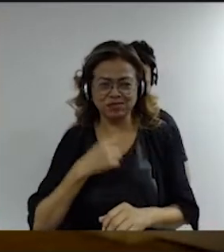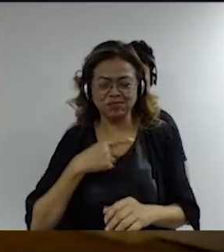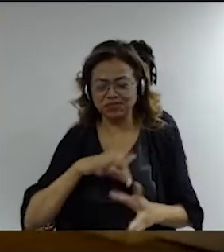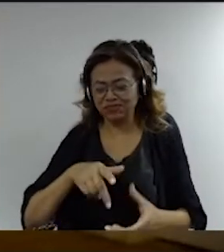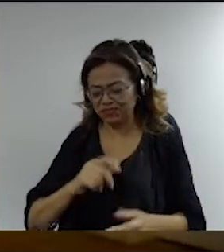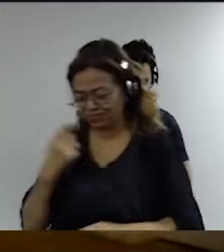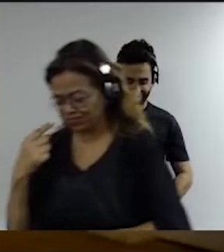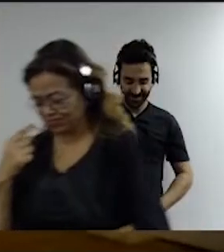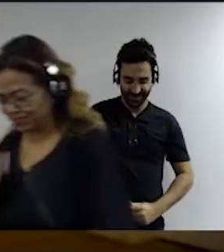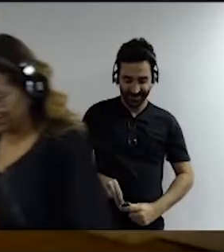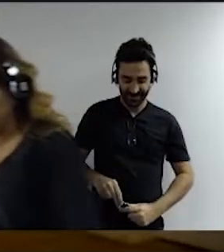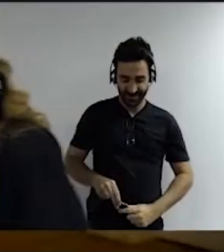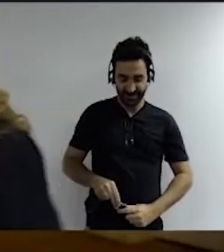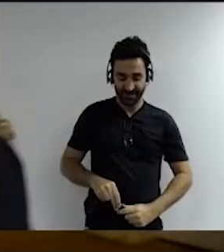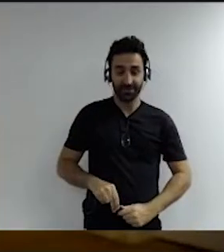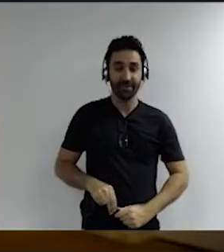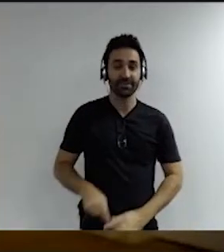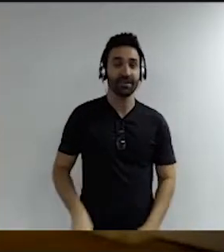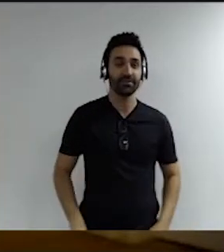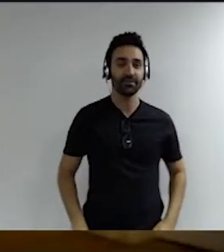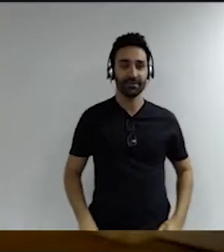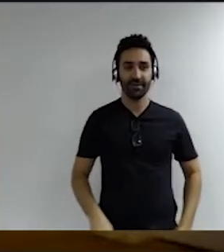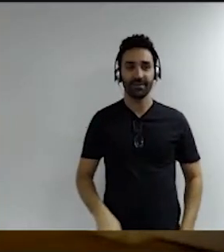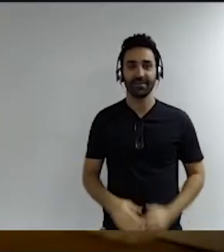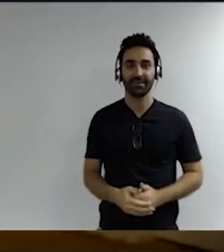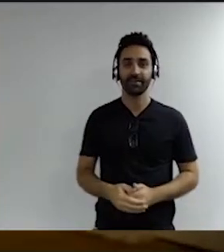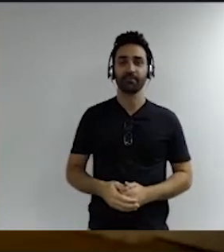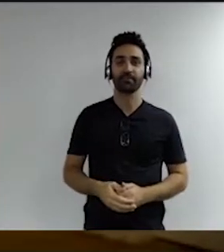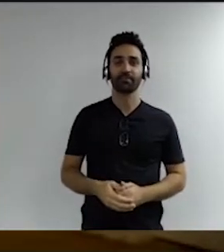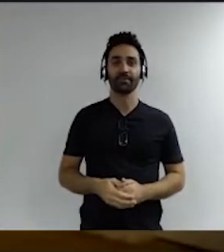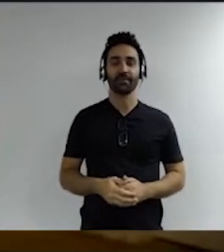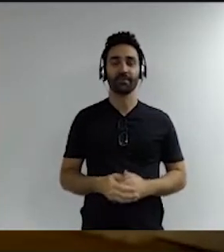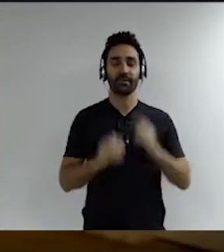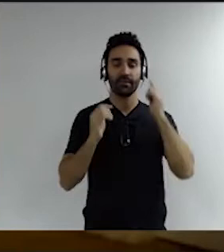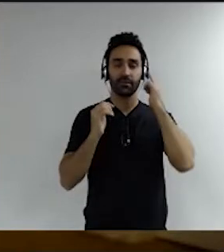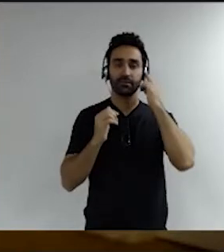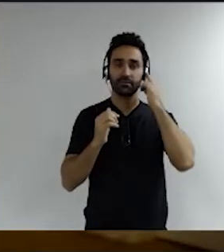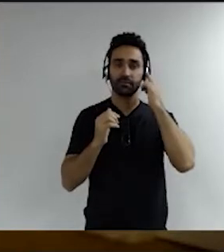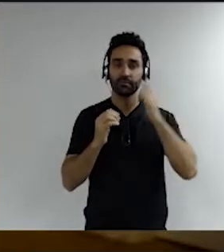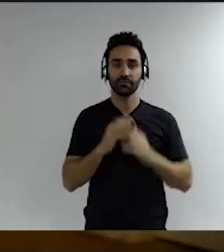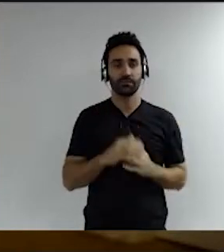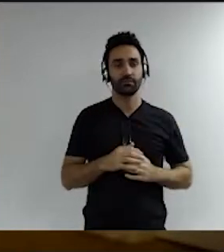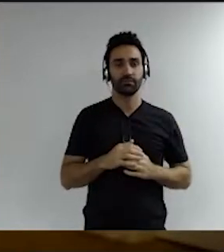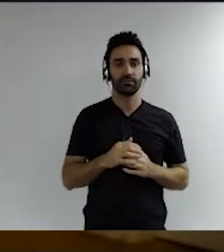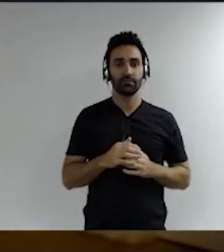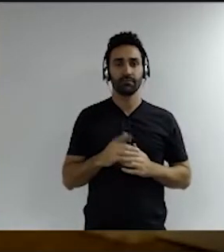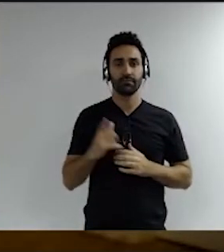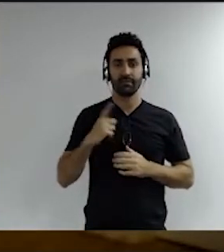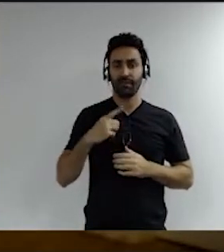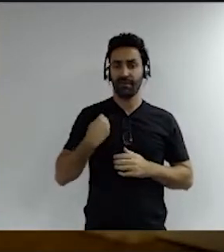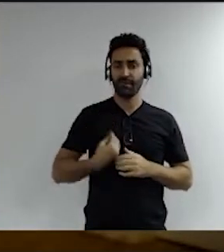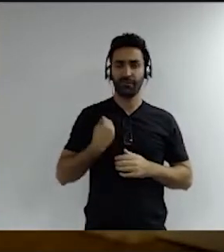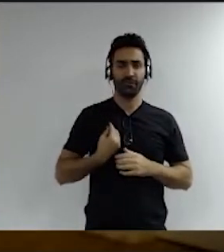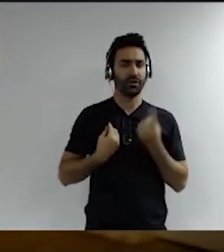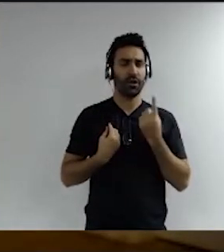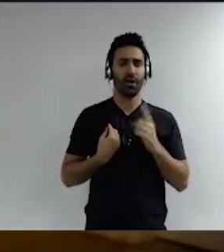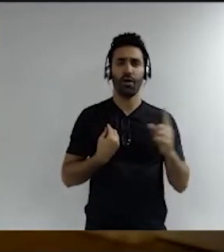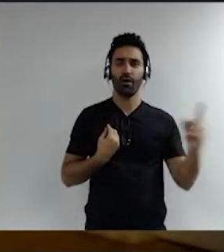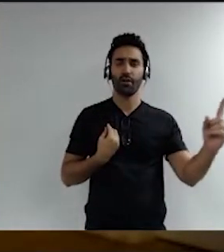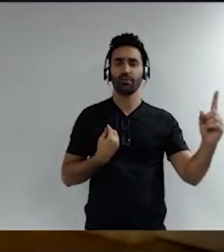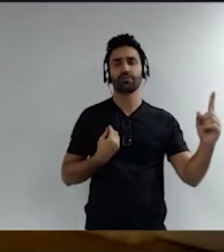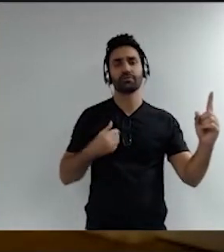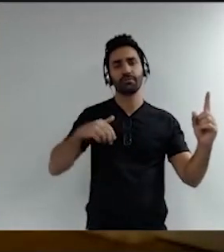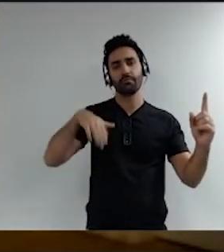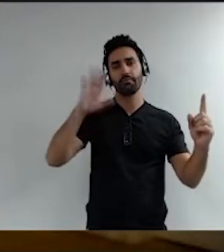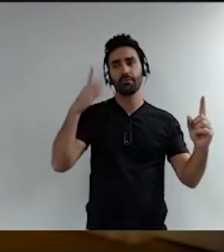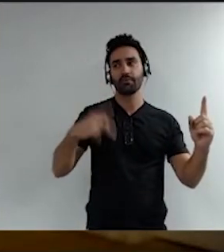advogados, inclusive daqueles que residem nos rincões mais distantes da terra